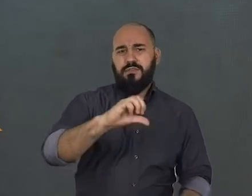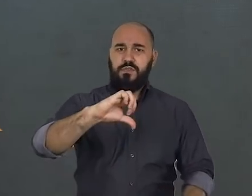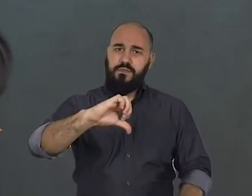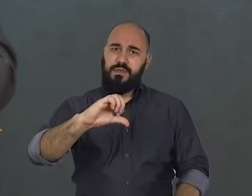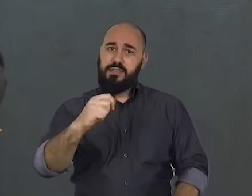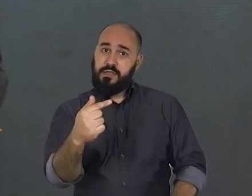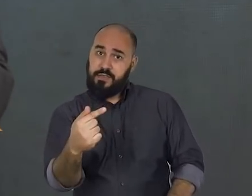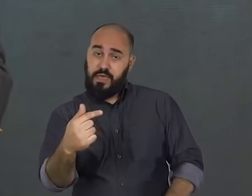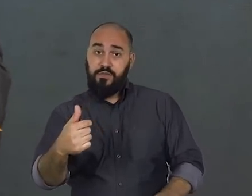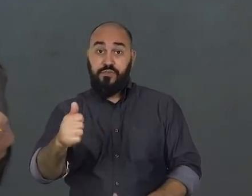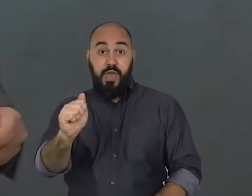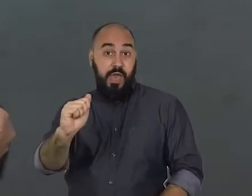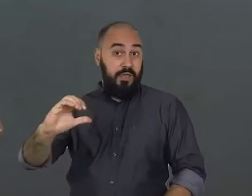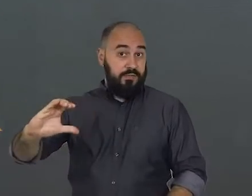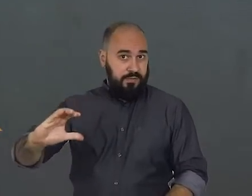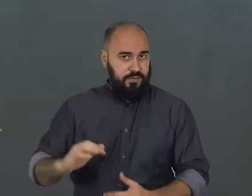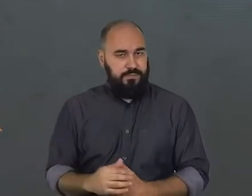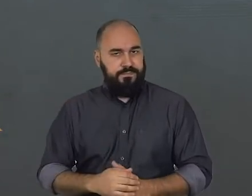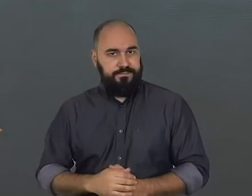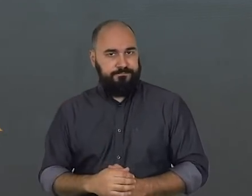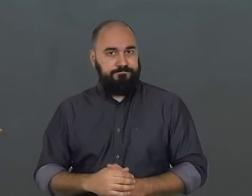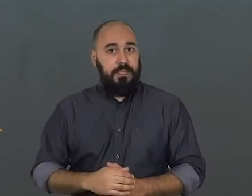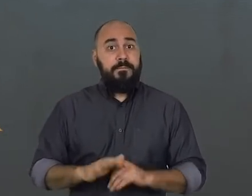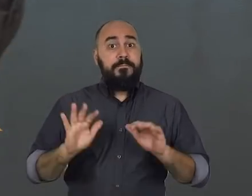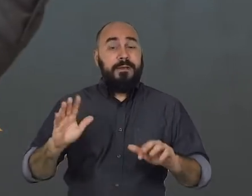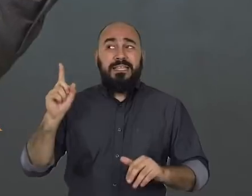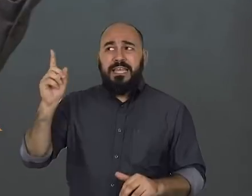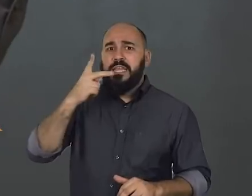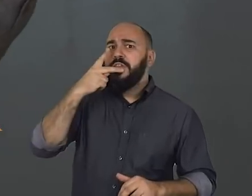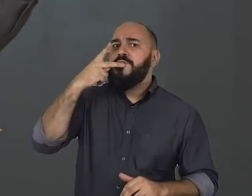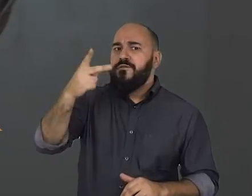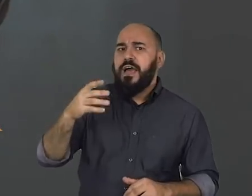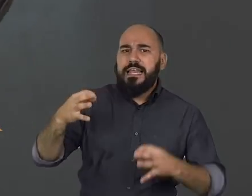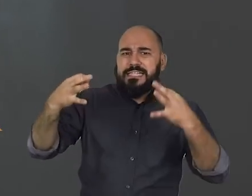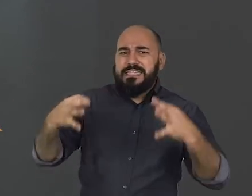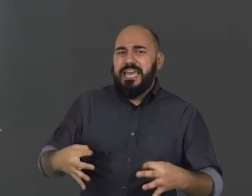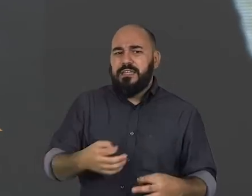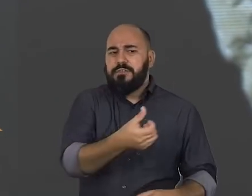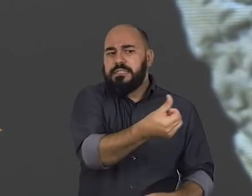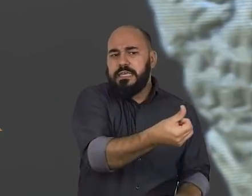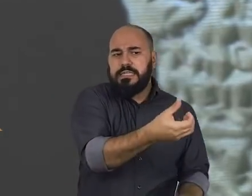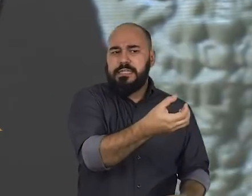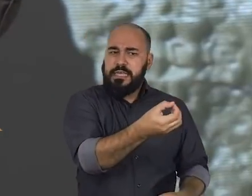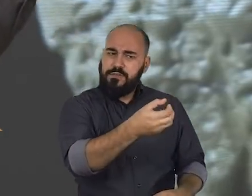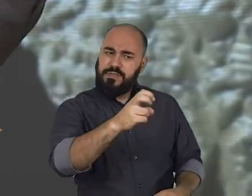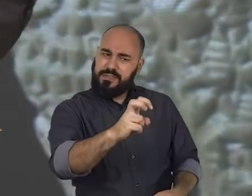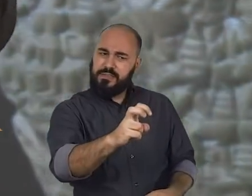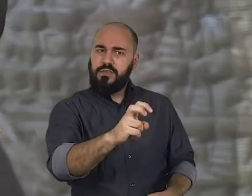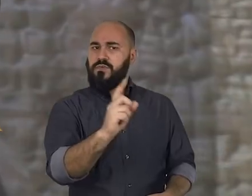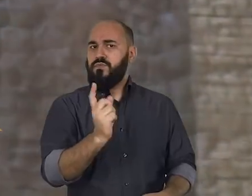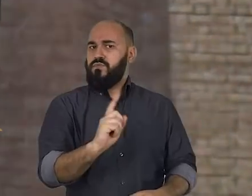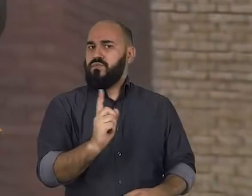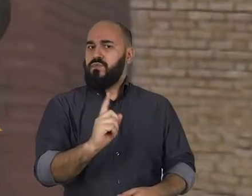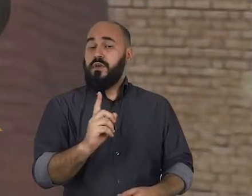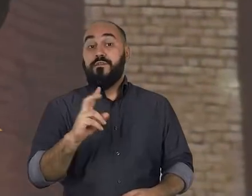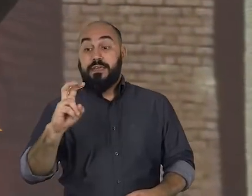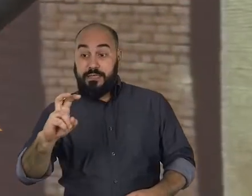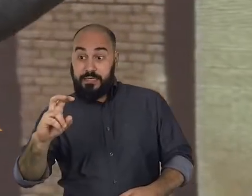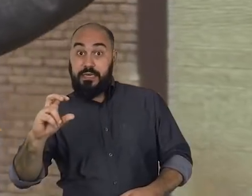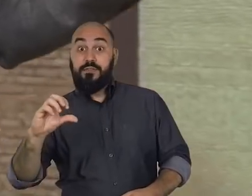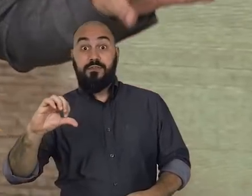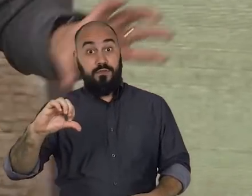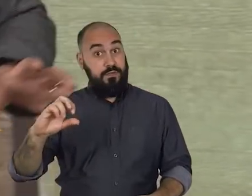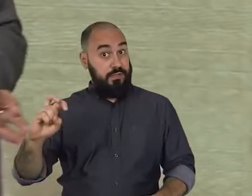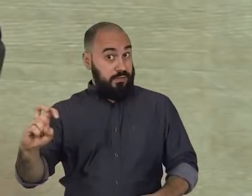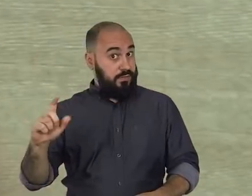a.C. Aqui, de fato, ele não fala de um cerco em 605 a.C., o que aparentemente